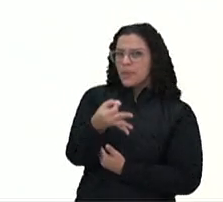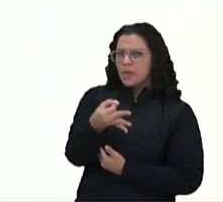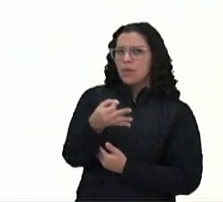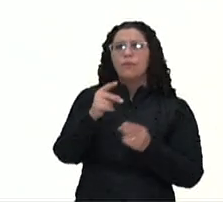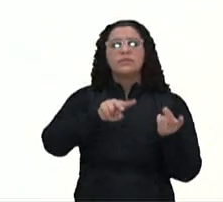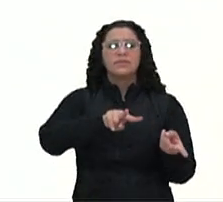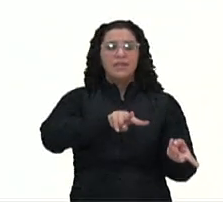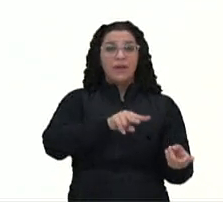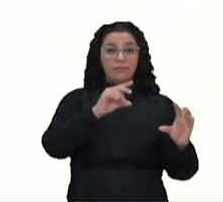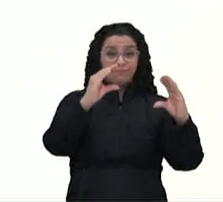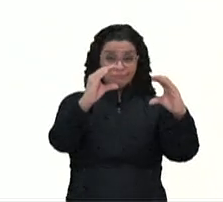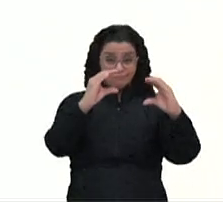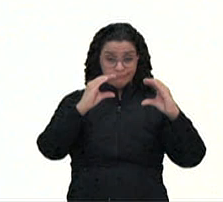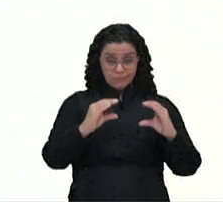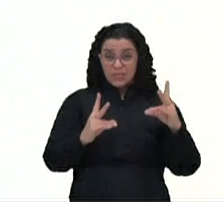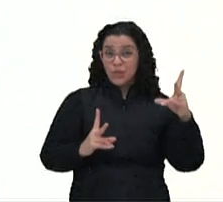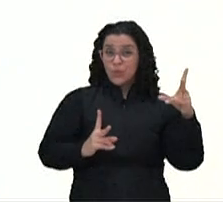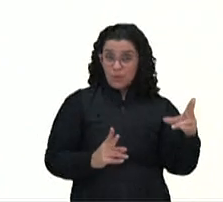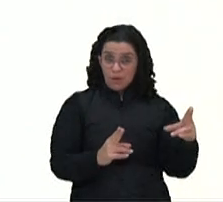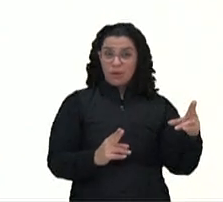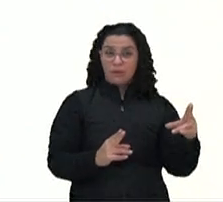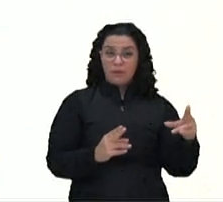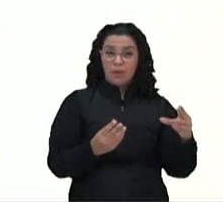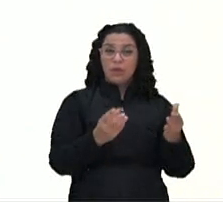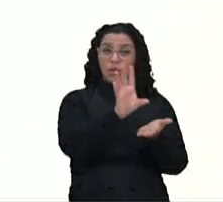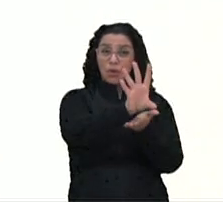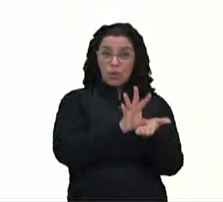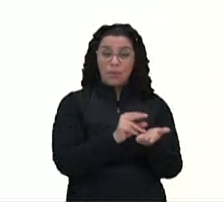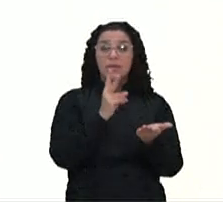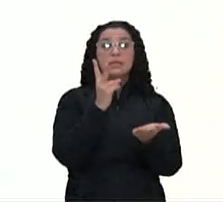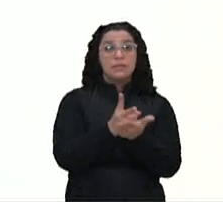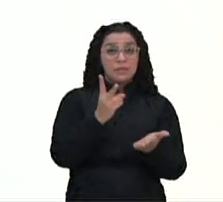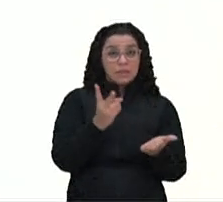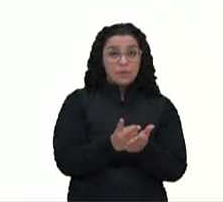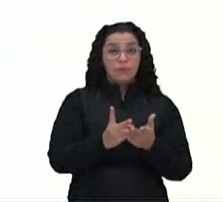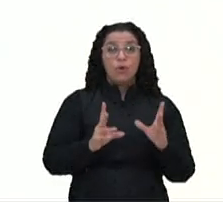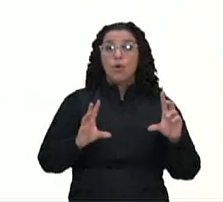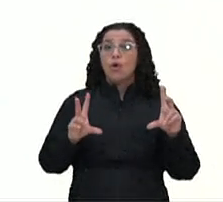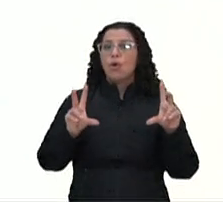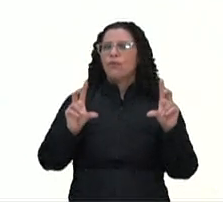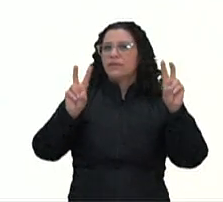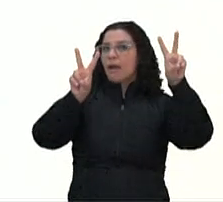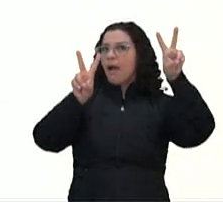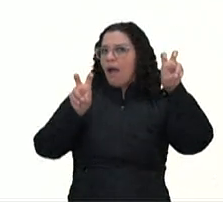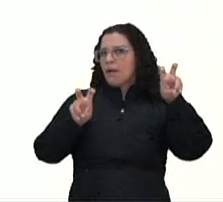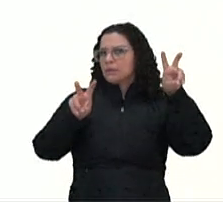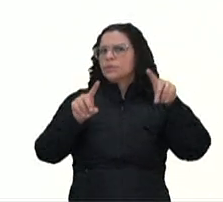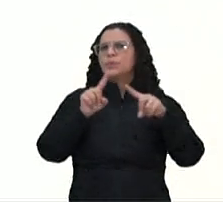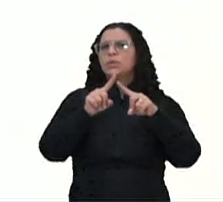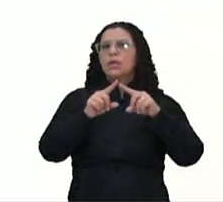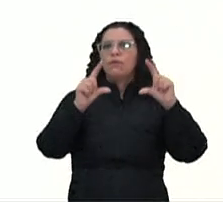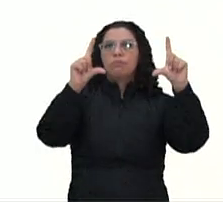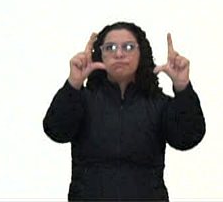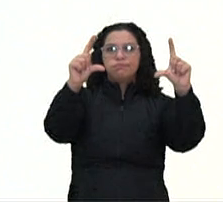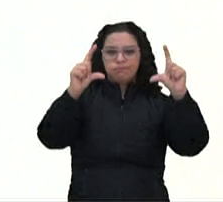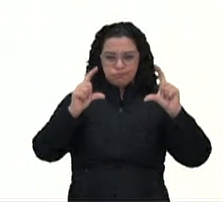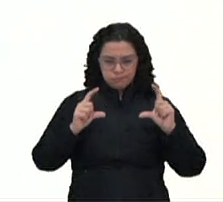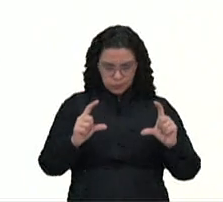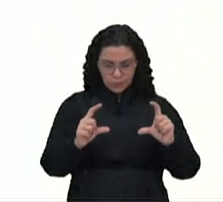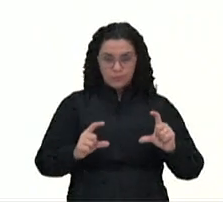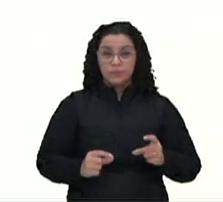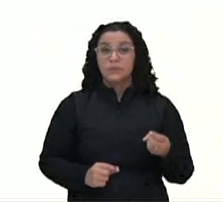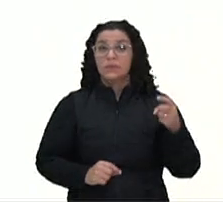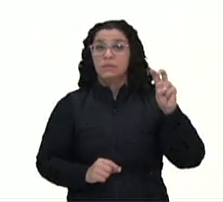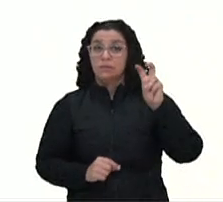quero que você transcreva aqui. Lembrando que sempre quando você for transcrever alguma coisa do texto, entre aspas, ok? And